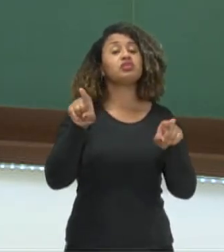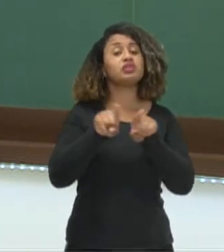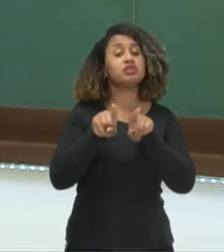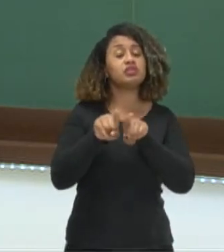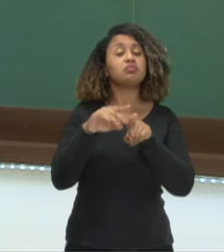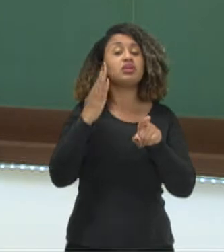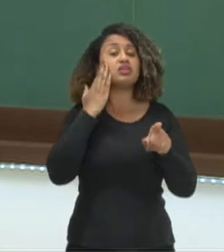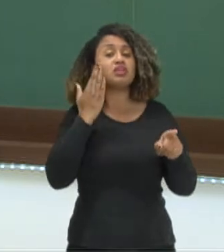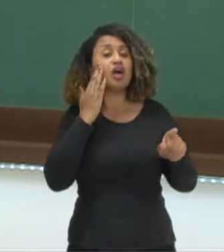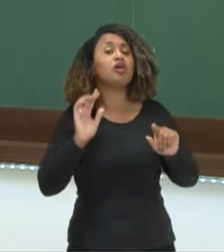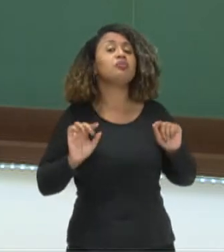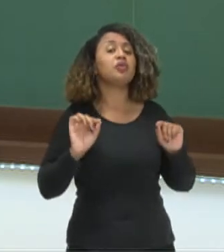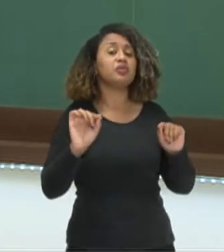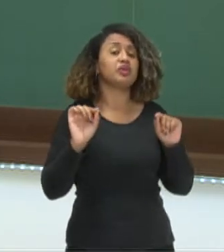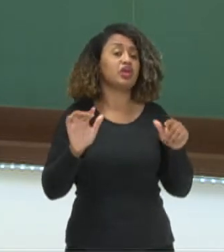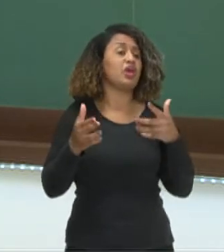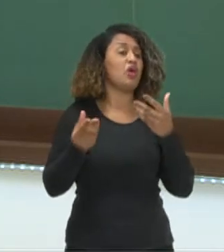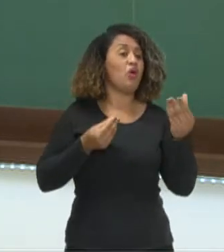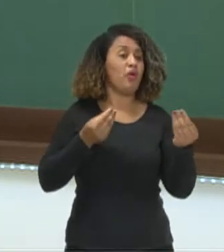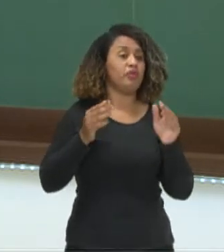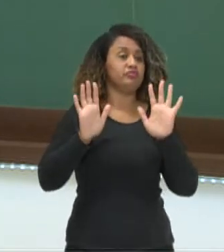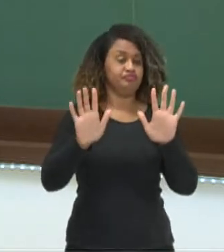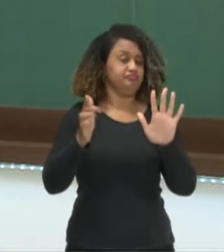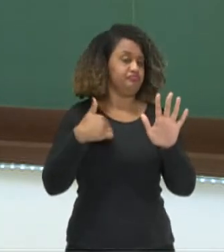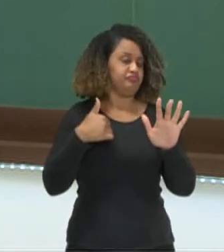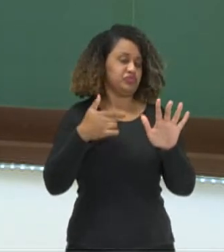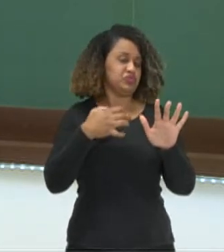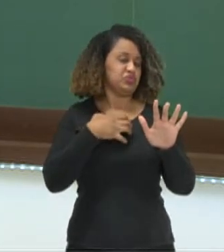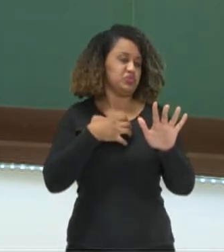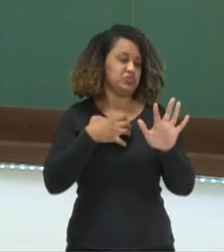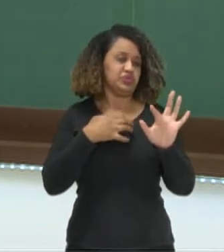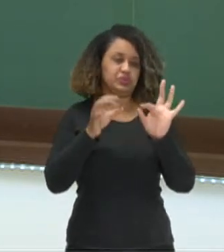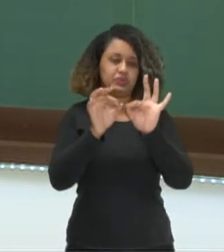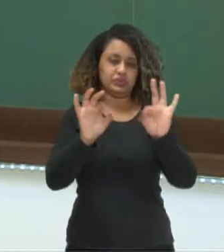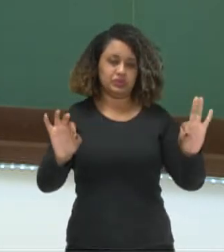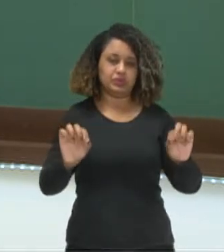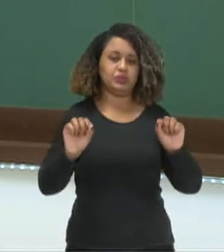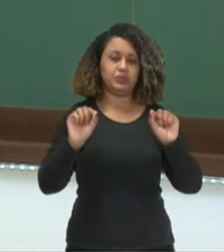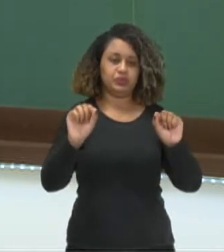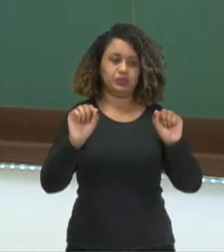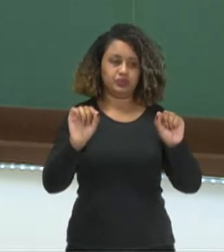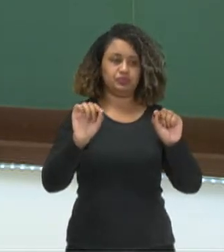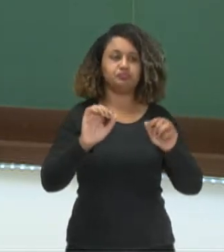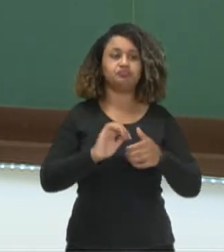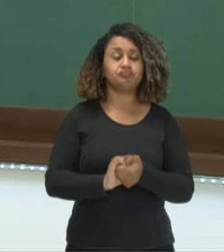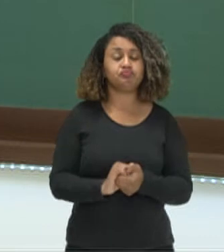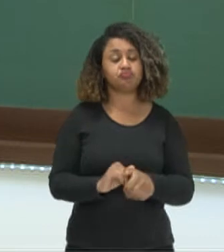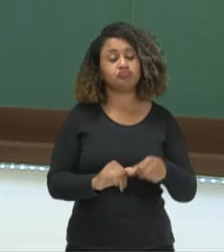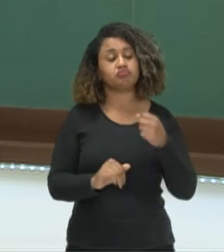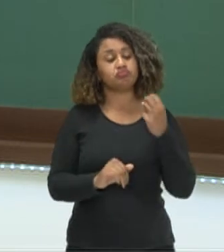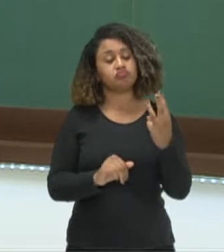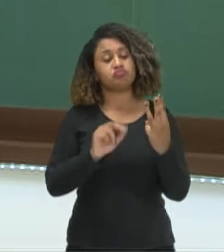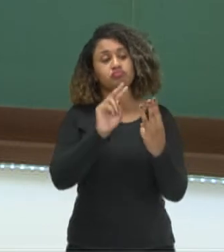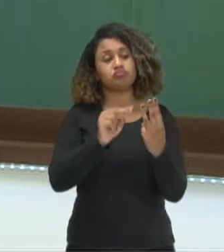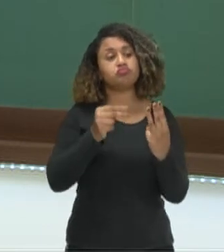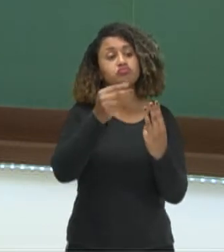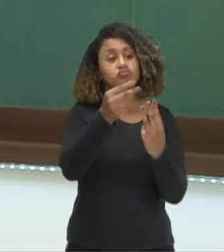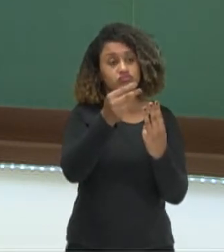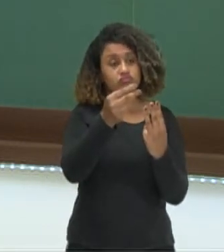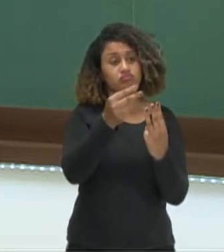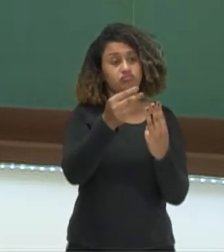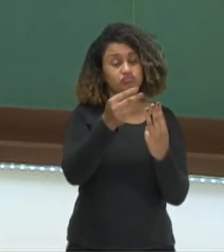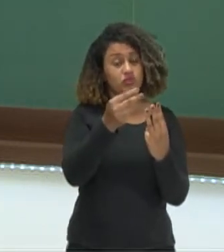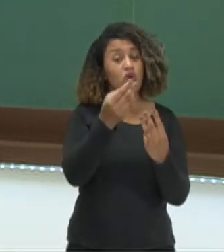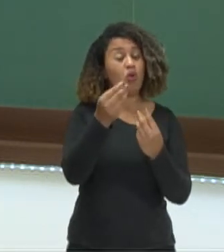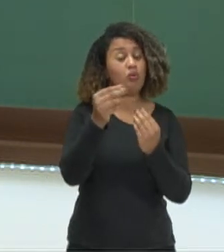pegue a ideia. Como é que funciona isso? Funciona assim de uma maneira bem simples. 3 ao quadrado. Você lê